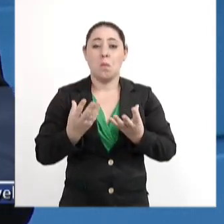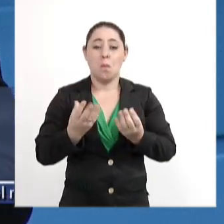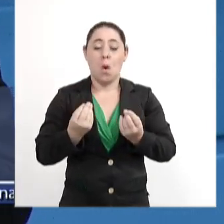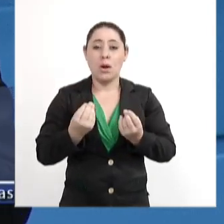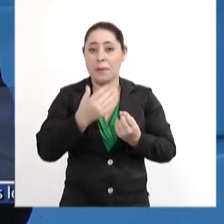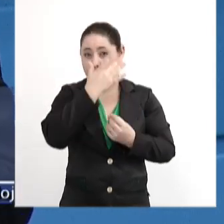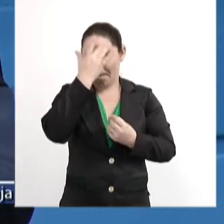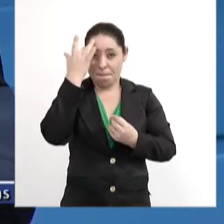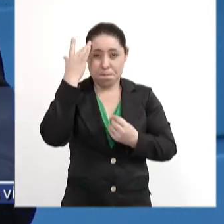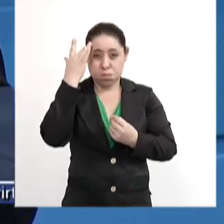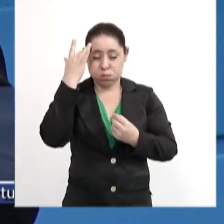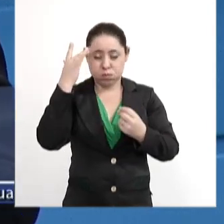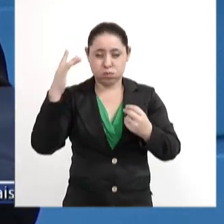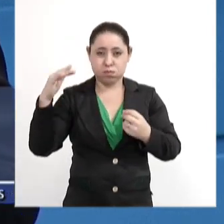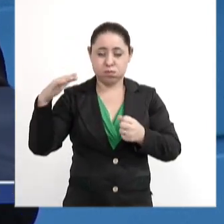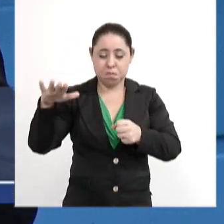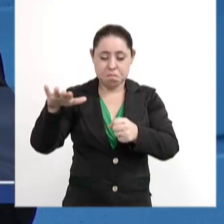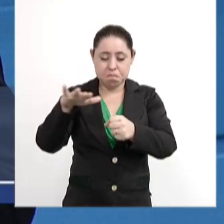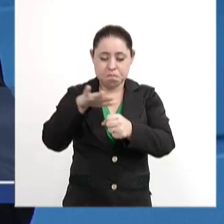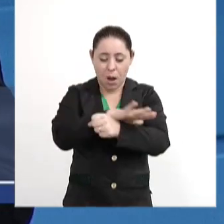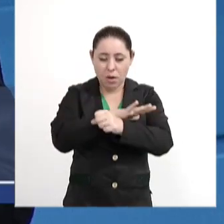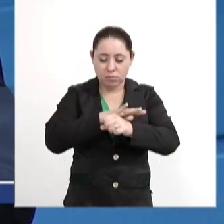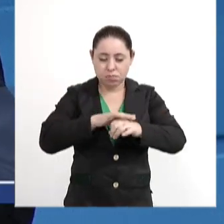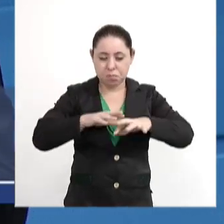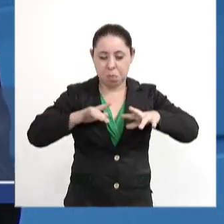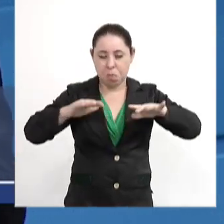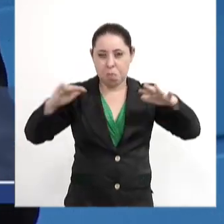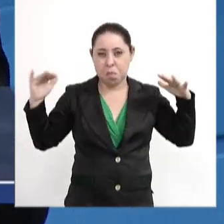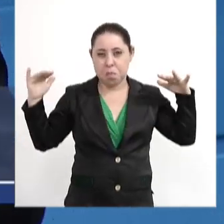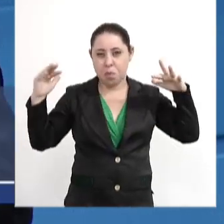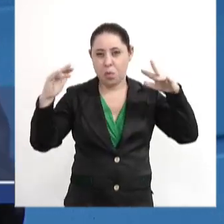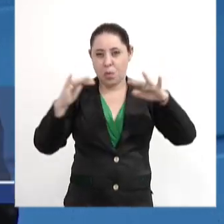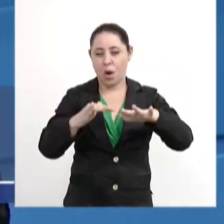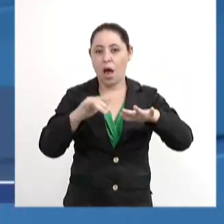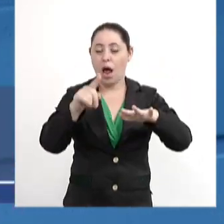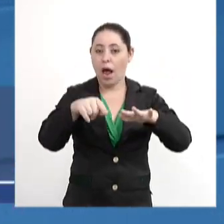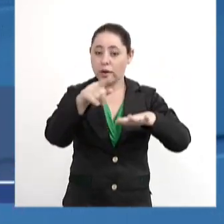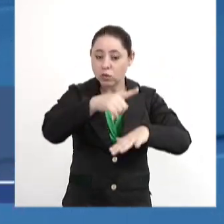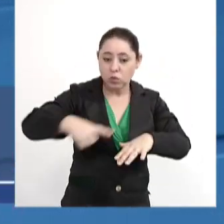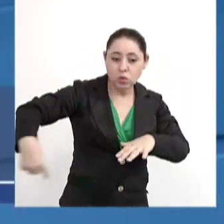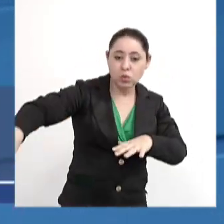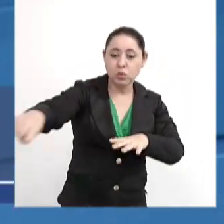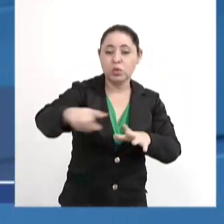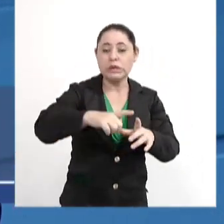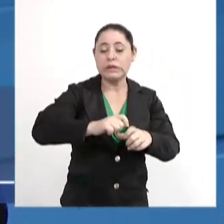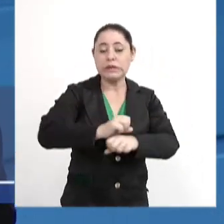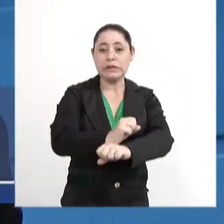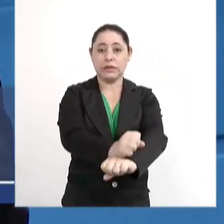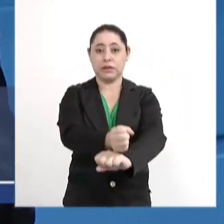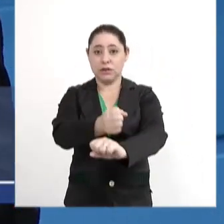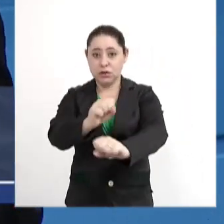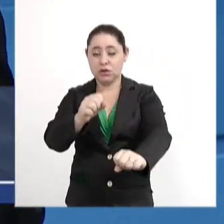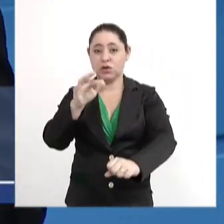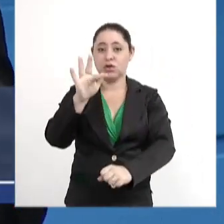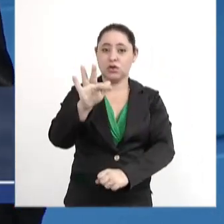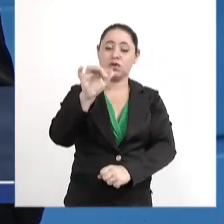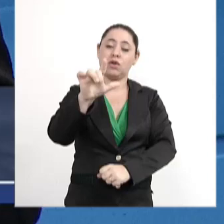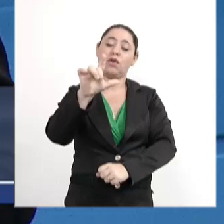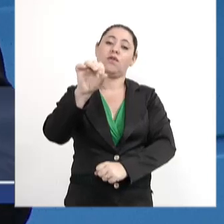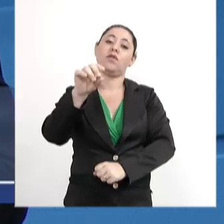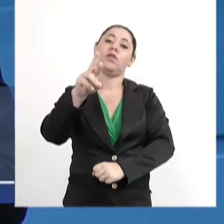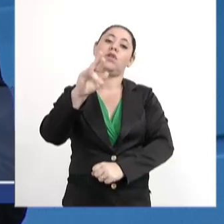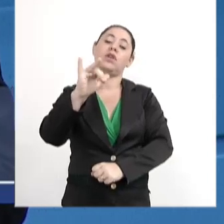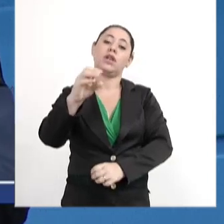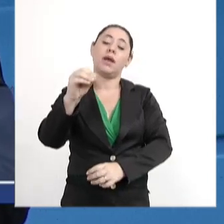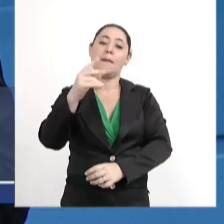densidade de pessoas, densidade populacional, é a chamada região do Grande Flórida, onde é uma verdadeira cidade